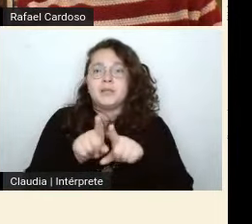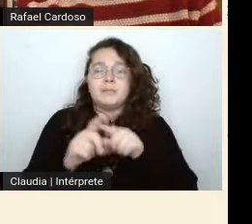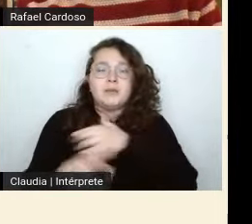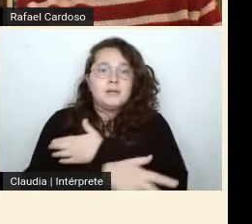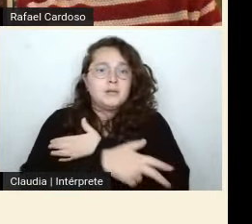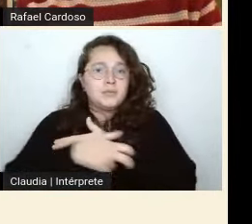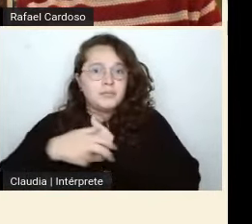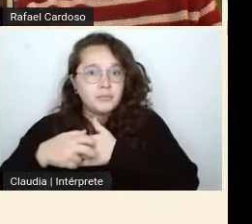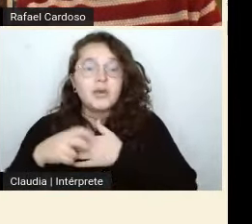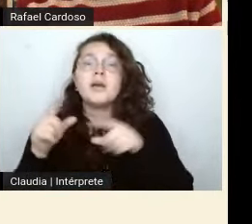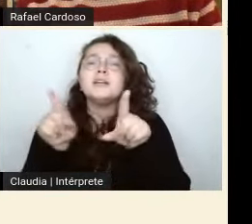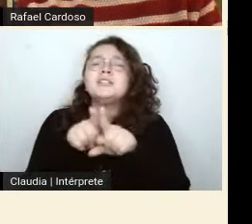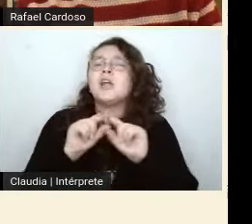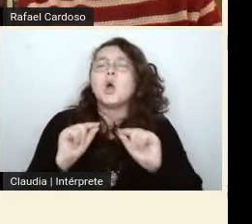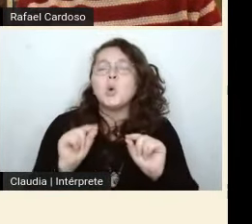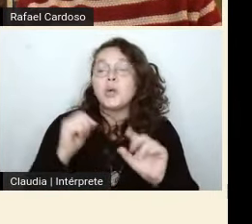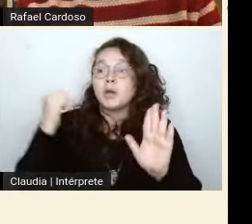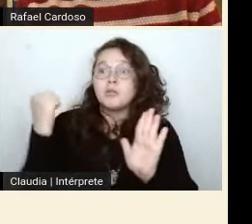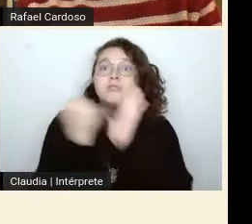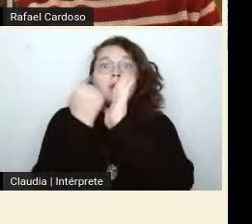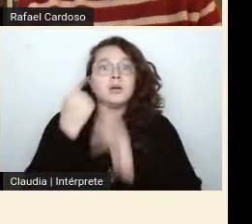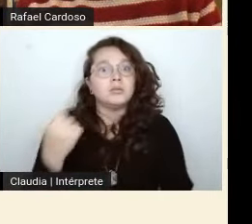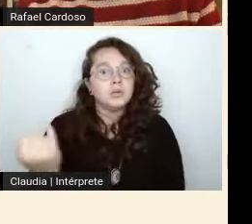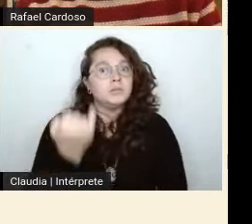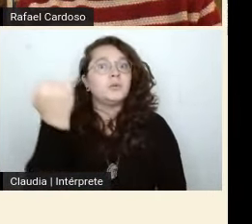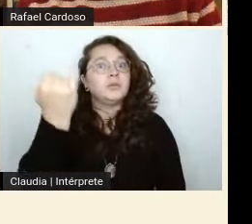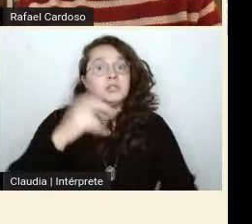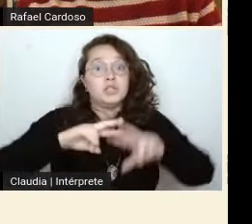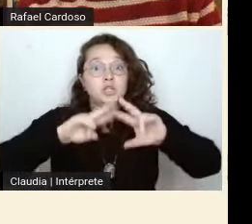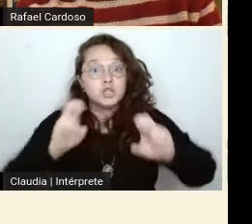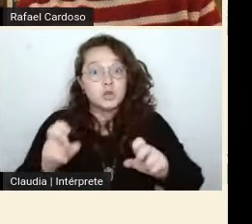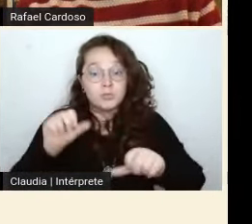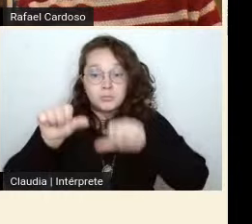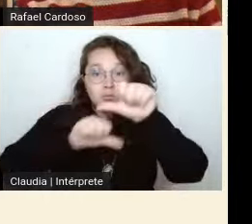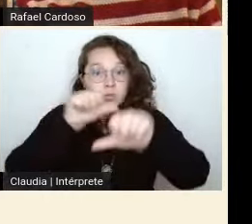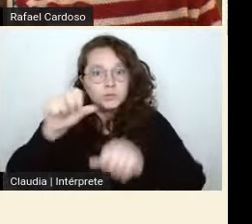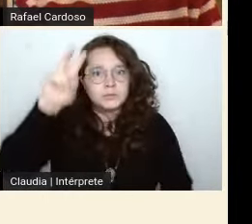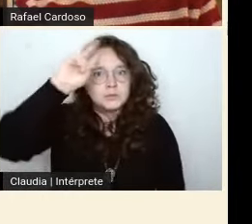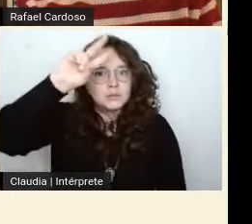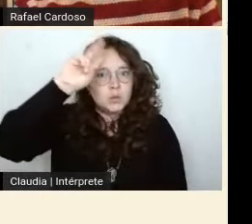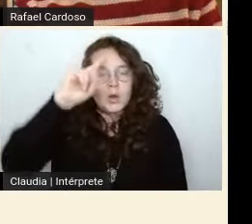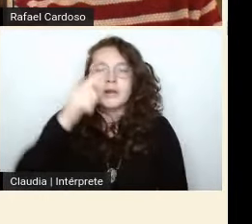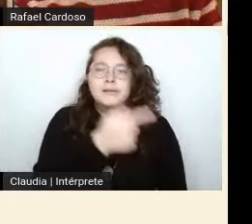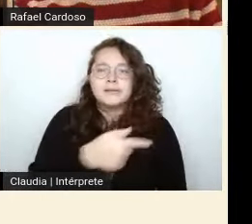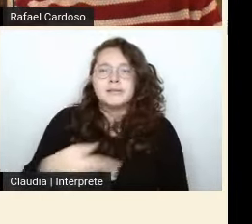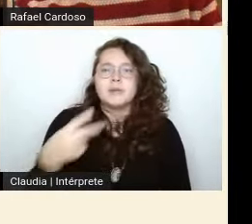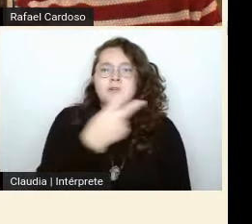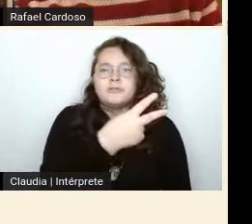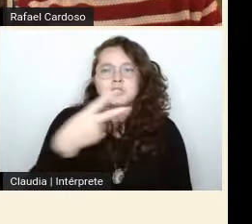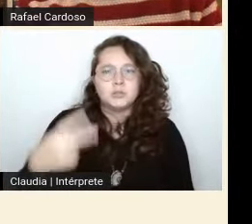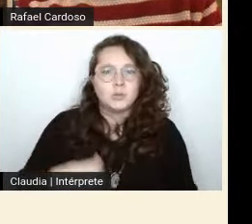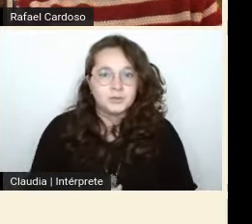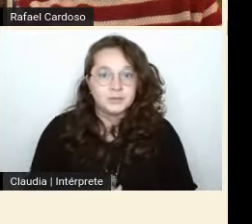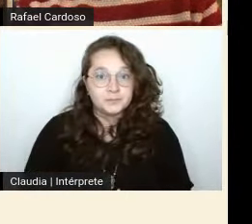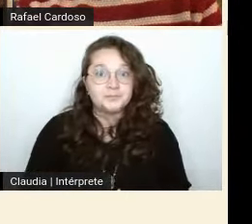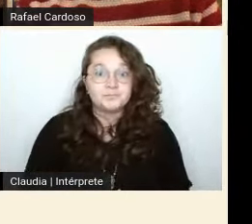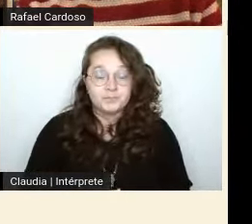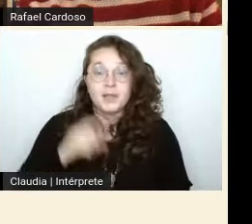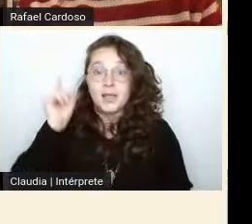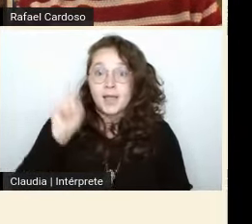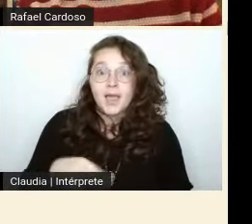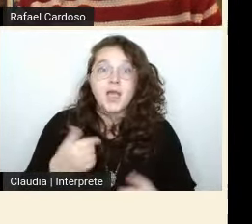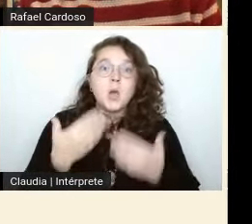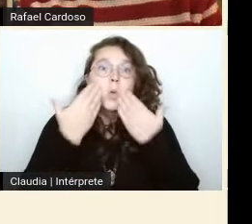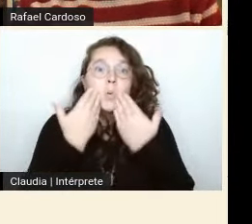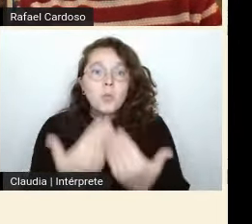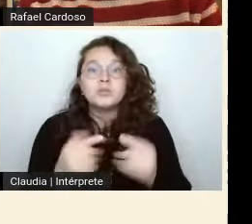um marco fundamental para a reinvenção historiográfica da Semana de 22. Esse é o Retrato da Arte Moderna do Brasil,